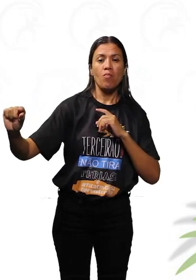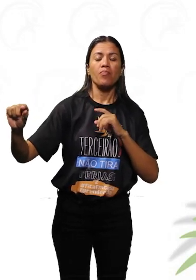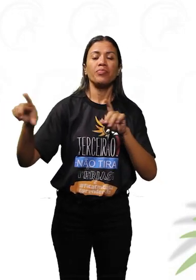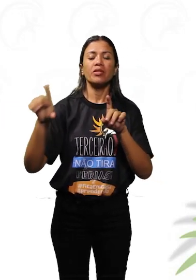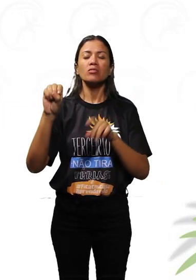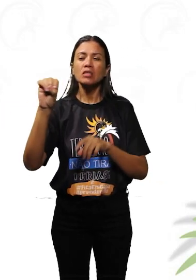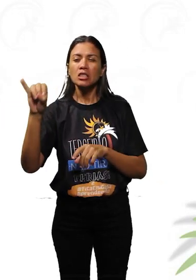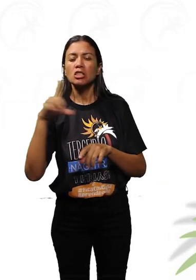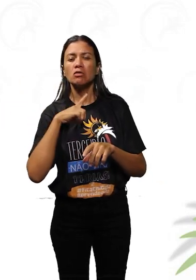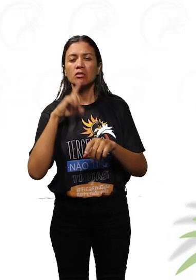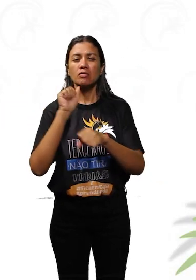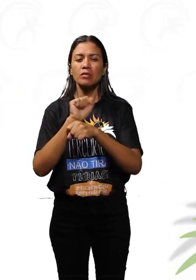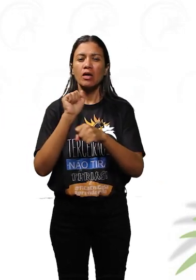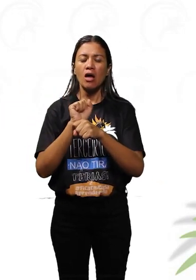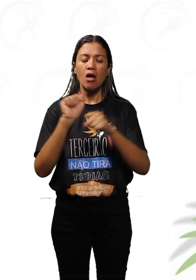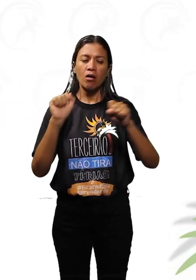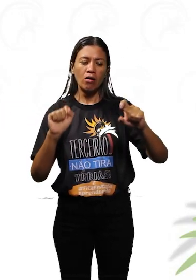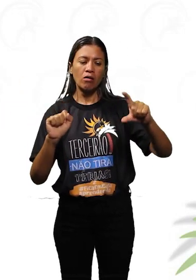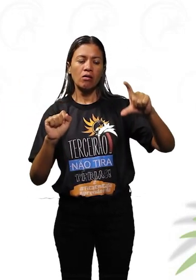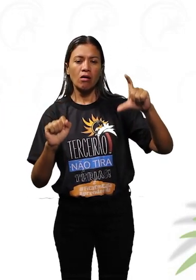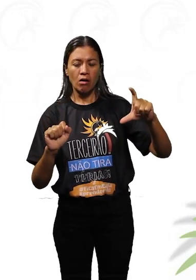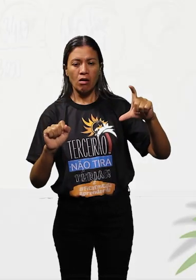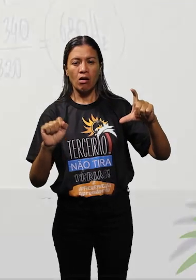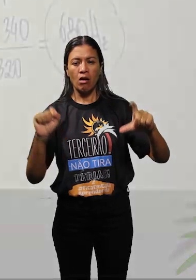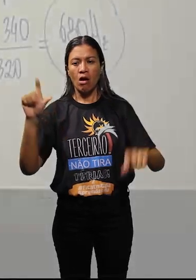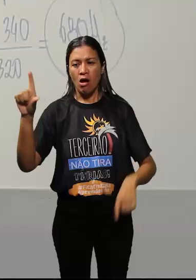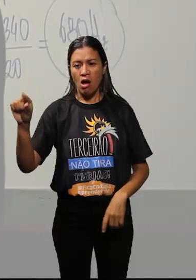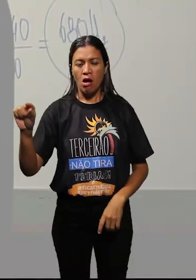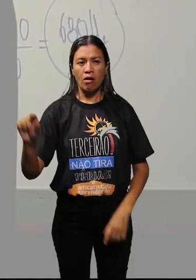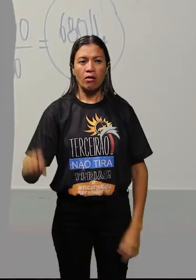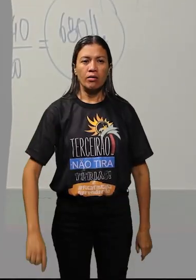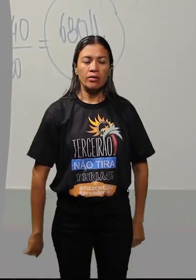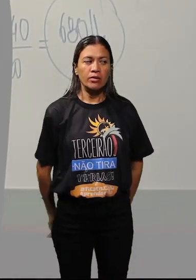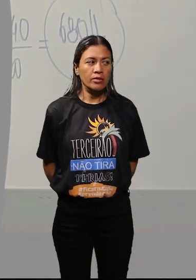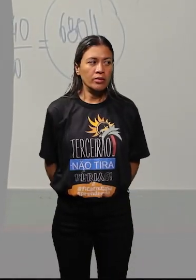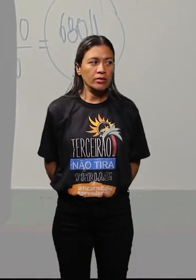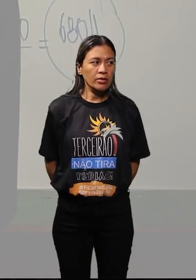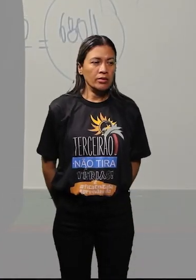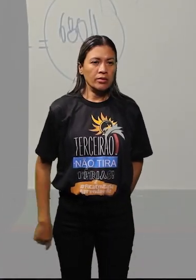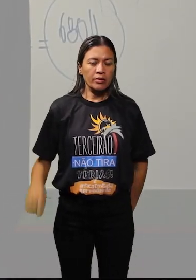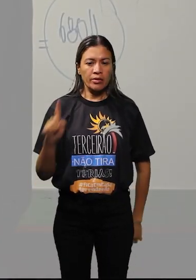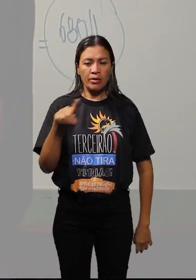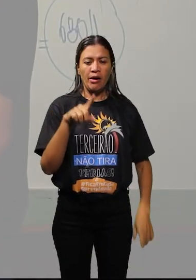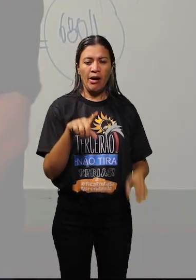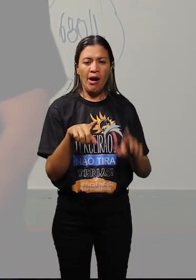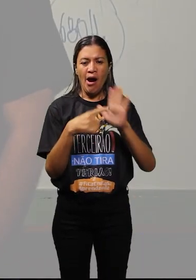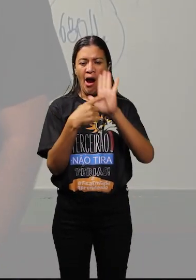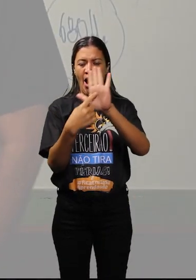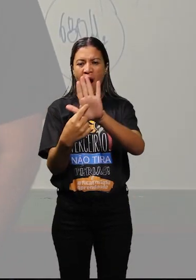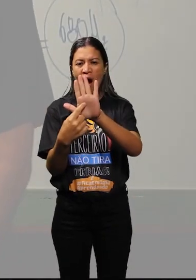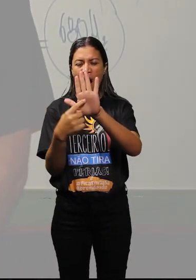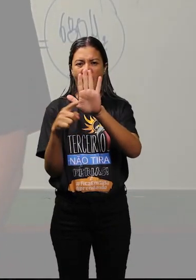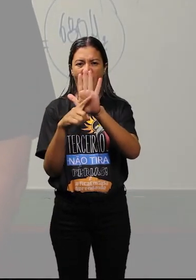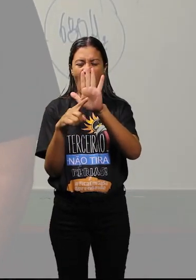se ele estivesse parado. A frequência por ele percebida será menor do que a normal. Tudo aquilo que eu já mostrei aqui